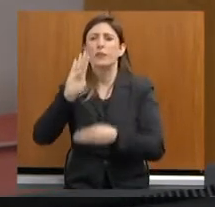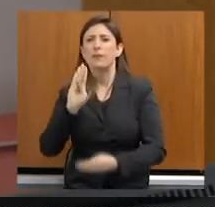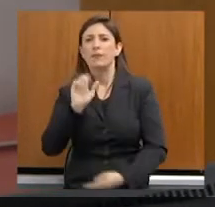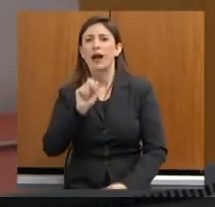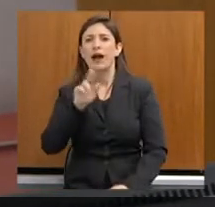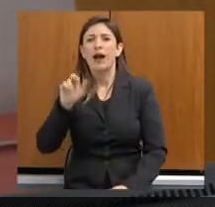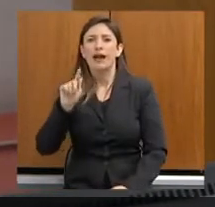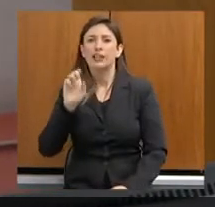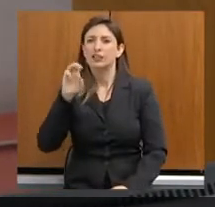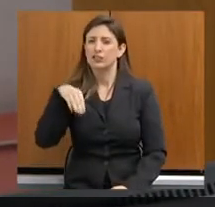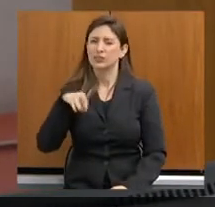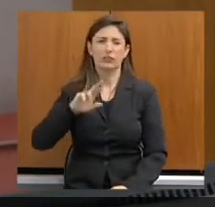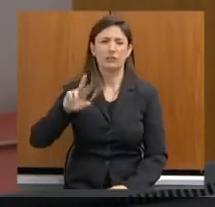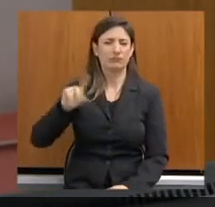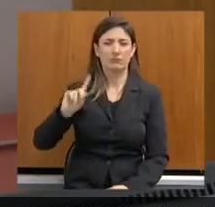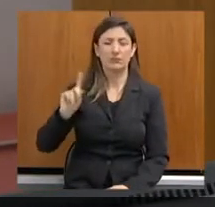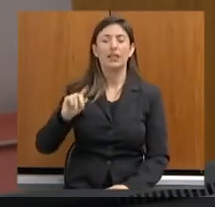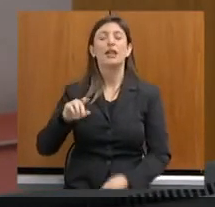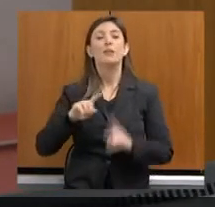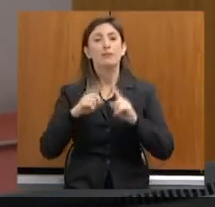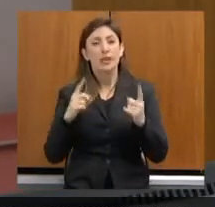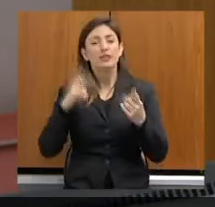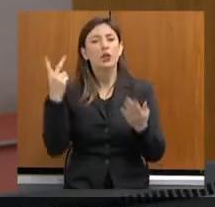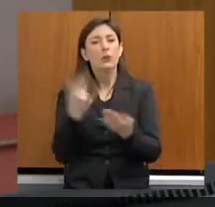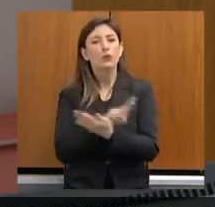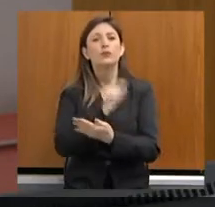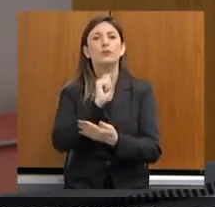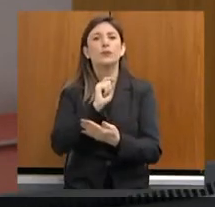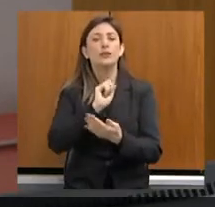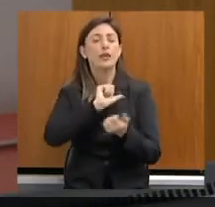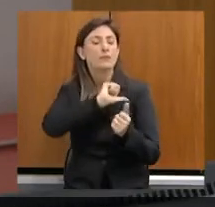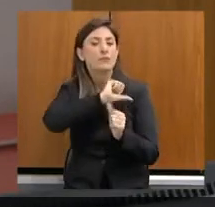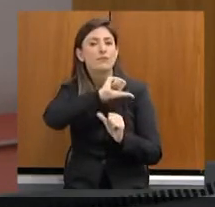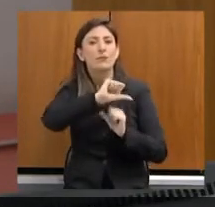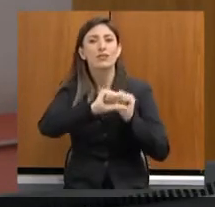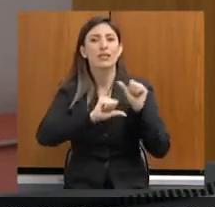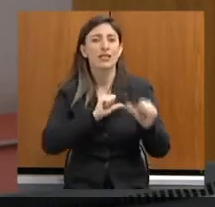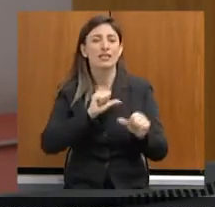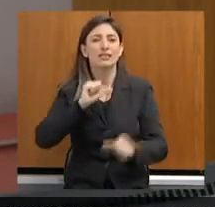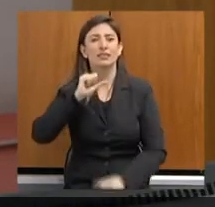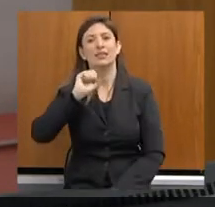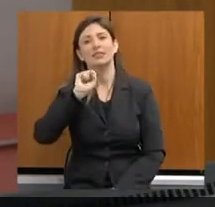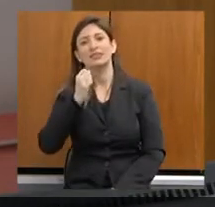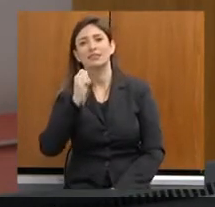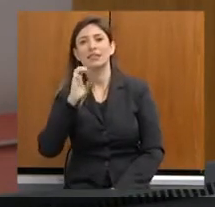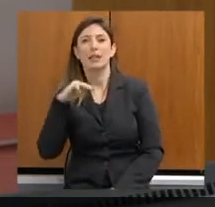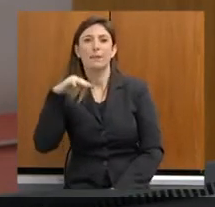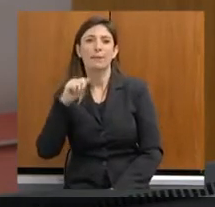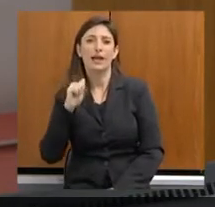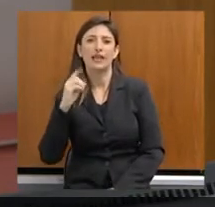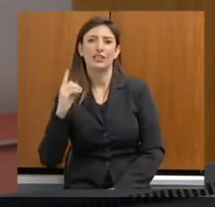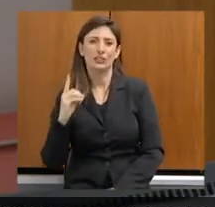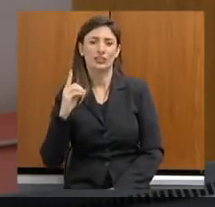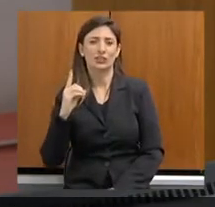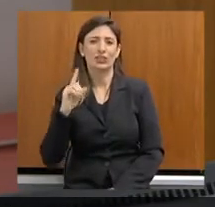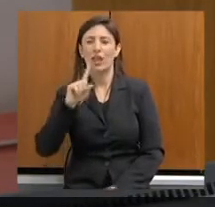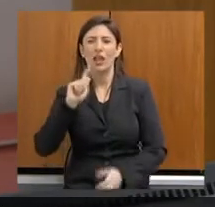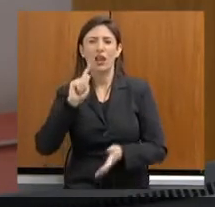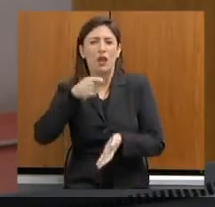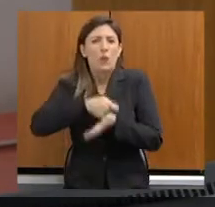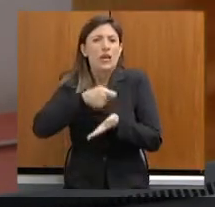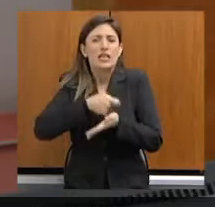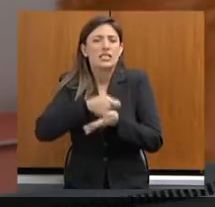é nós tivemos uma uma mudança da semad um sentido de não exigir a rima